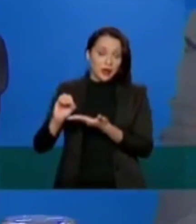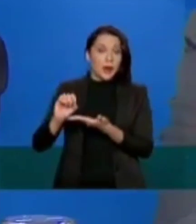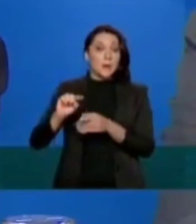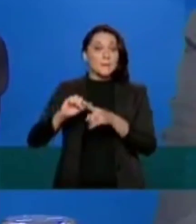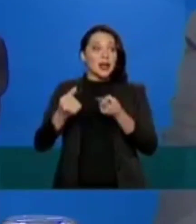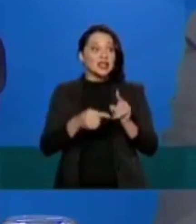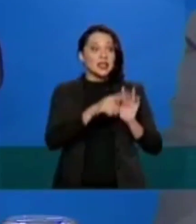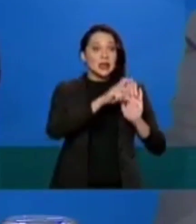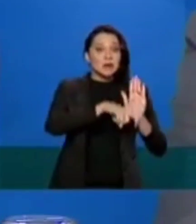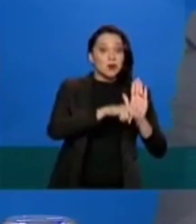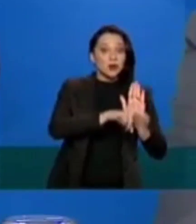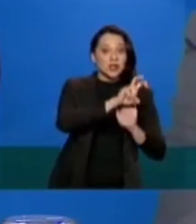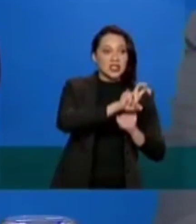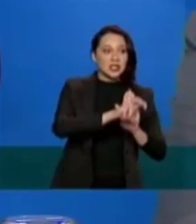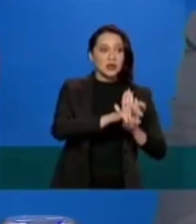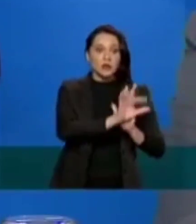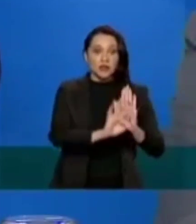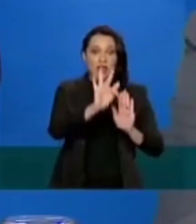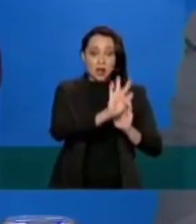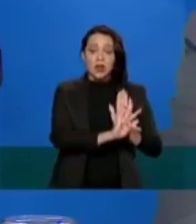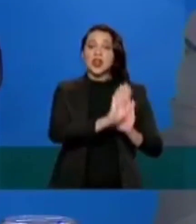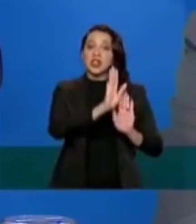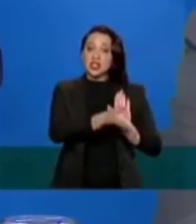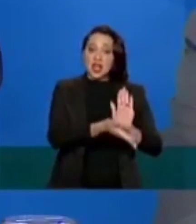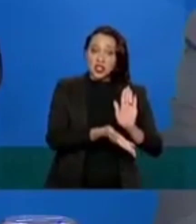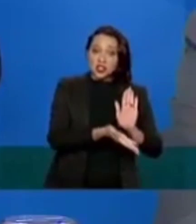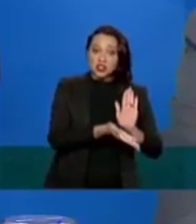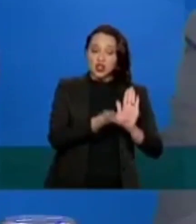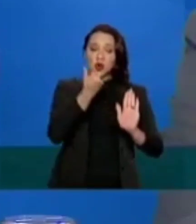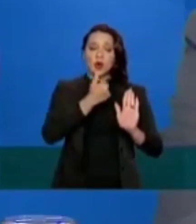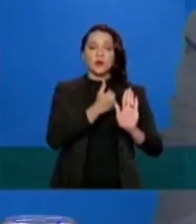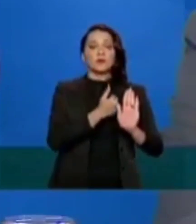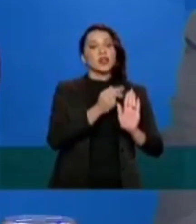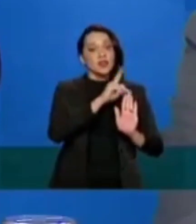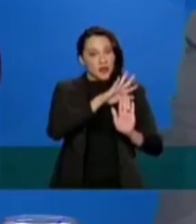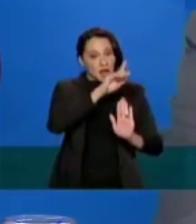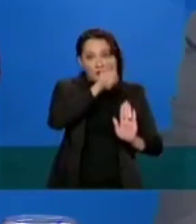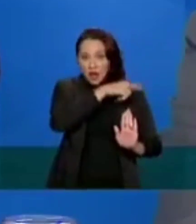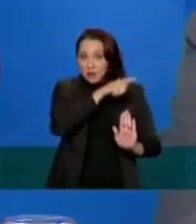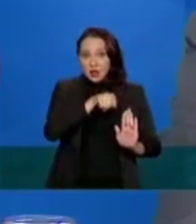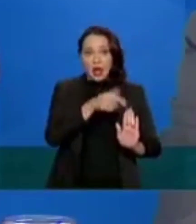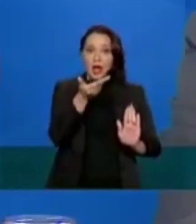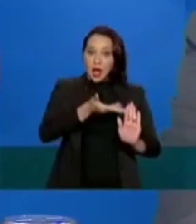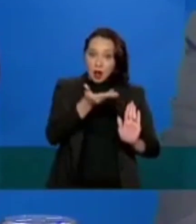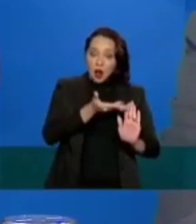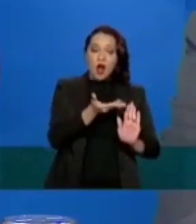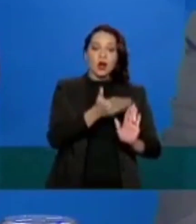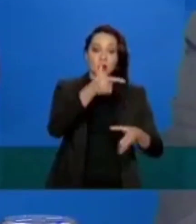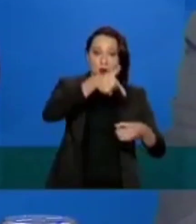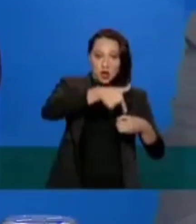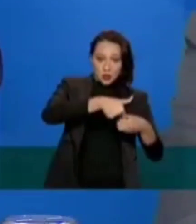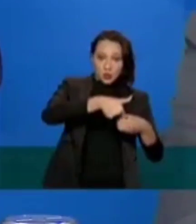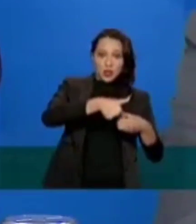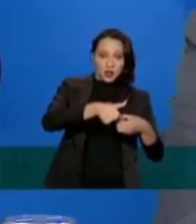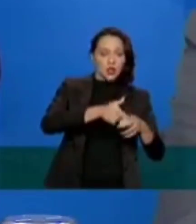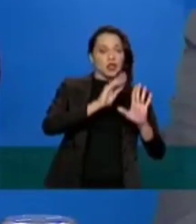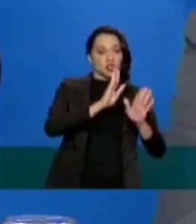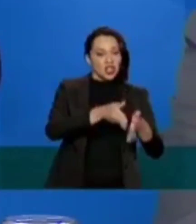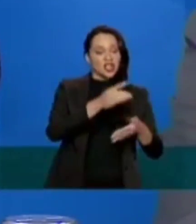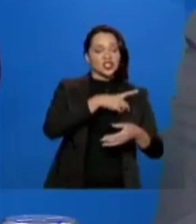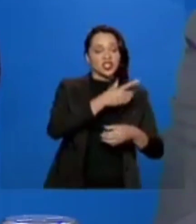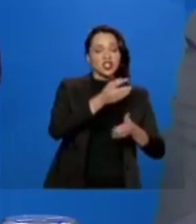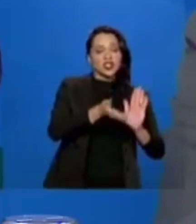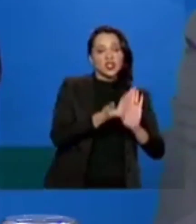tem um imposto de 5, federal, que nós já eliminamos, e vamos eliminar agora sobre gasolina, havíamos eliminado sobre